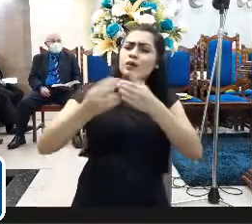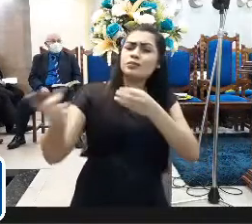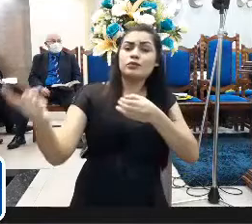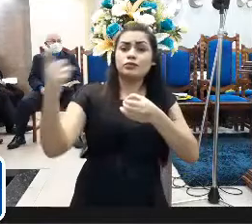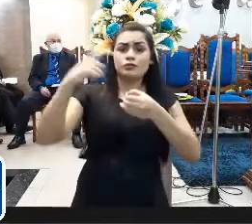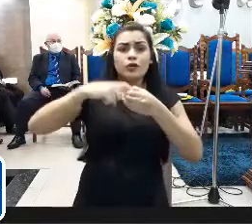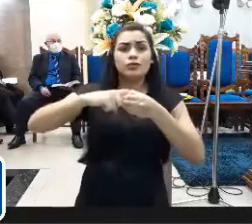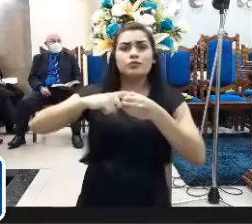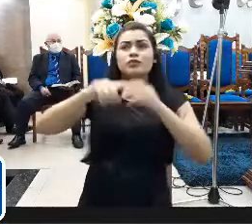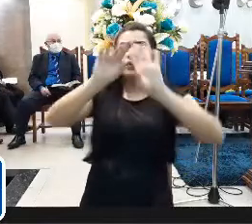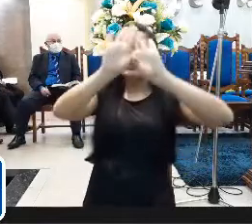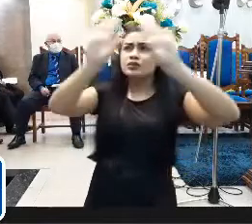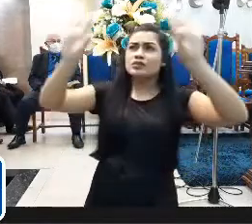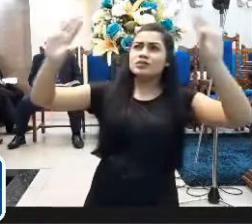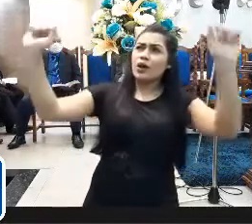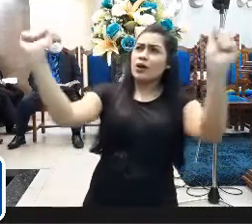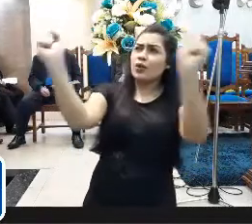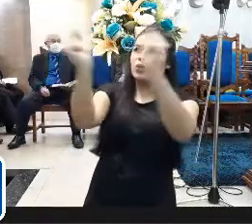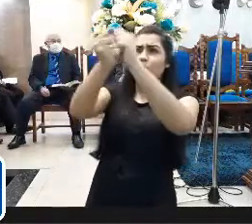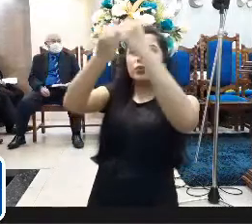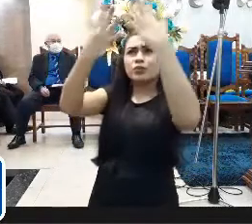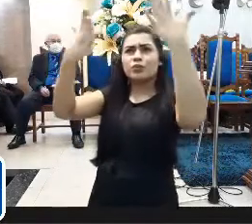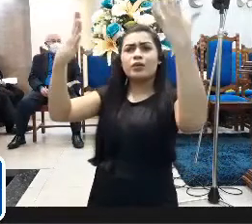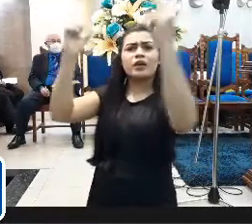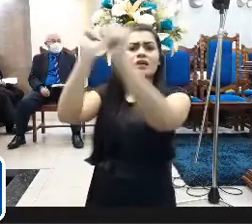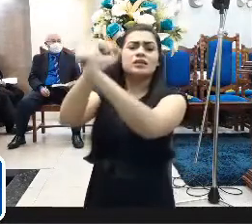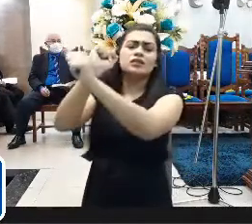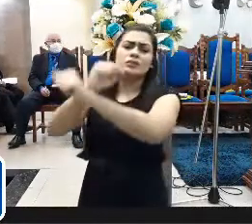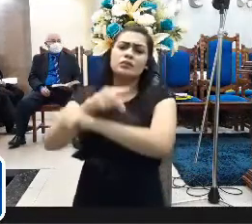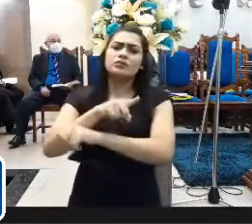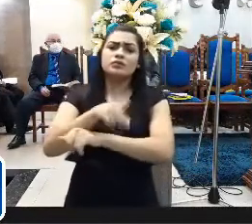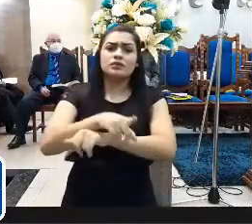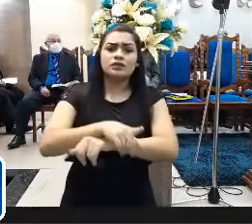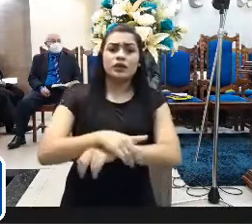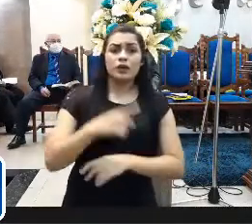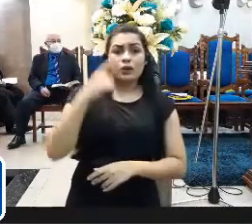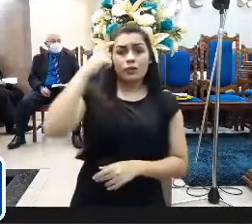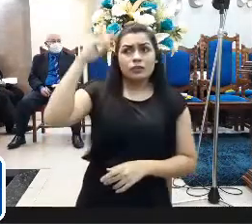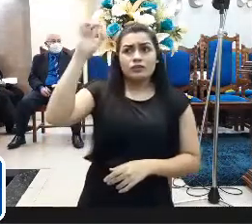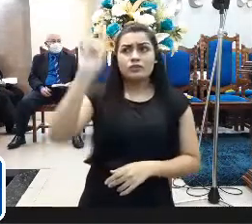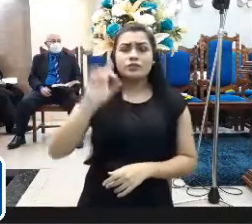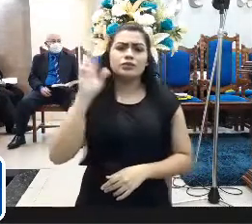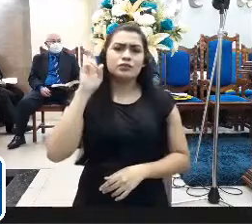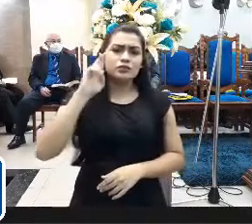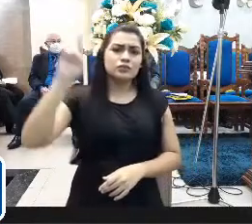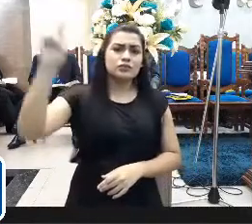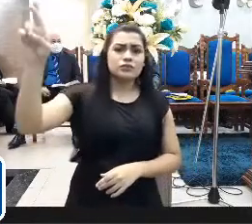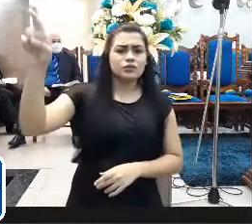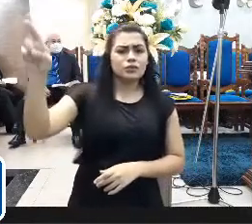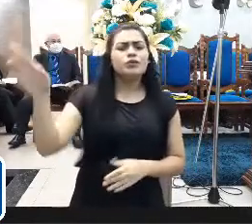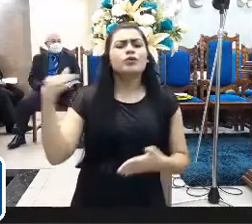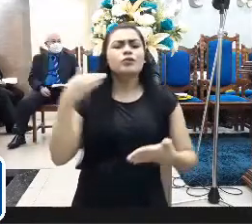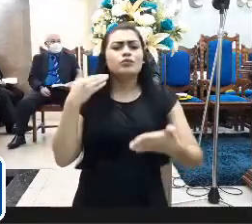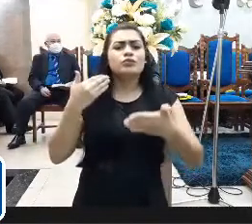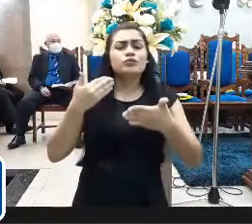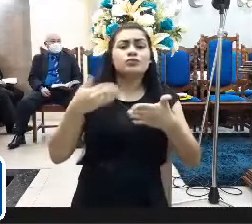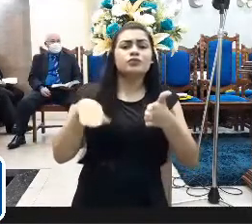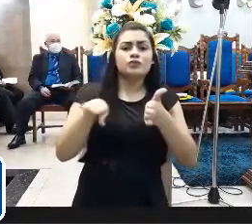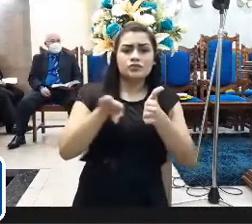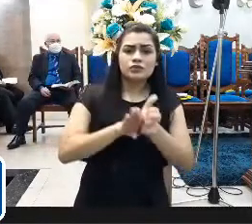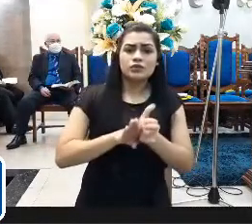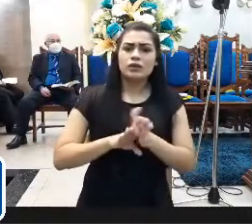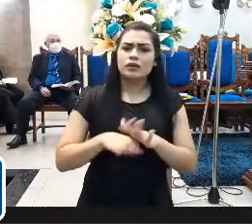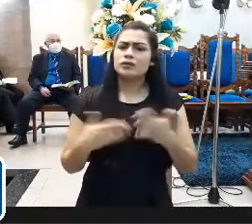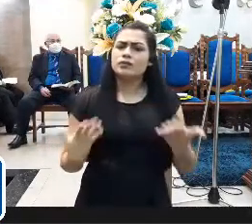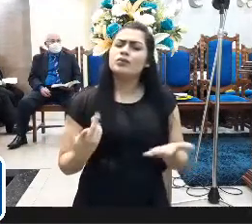te aguarda. O dia da plenitude da salvação vai chegar. Então continue esperando